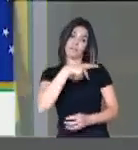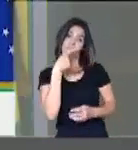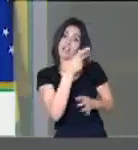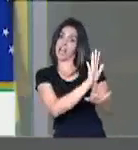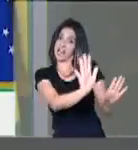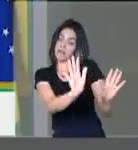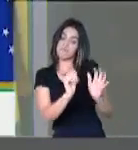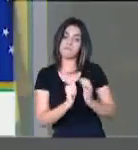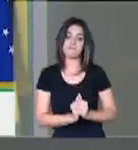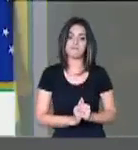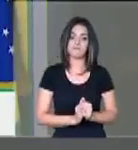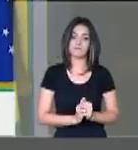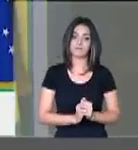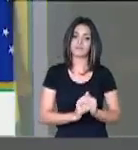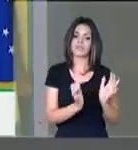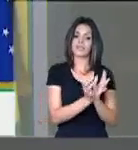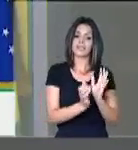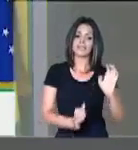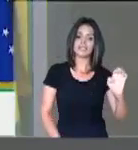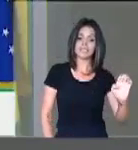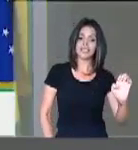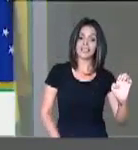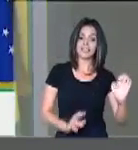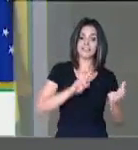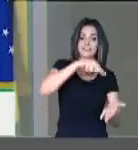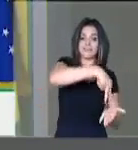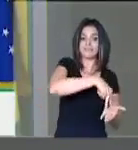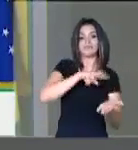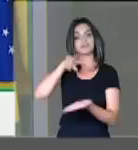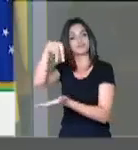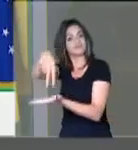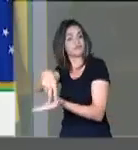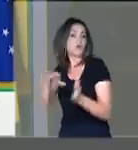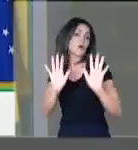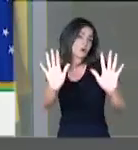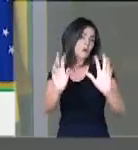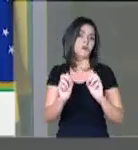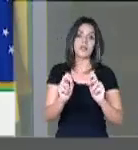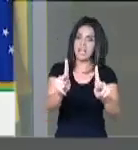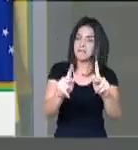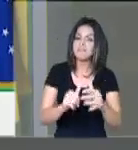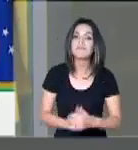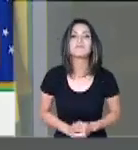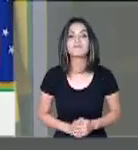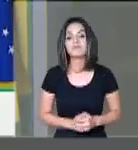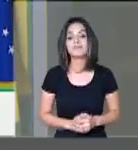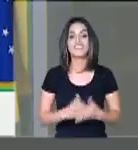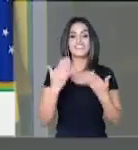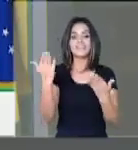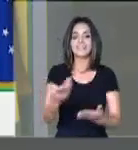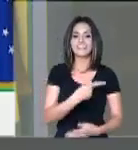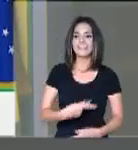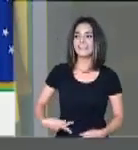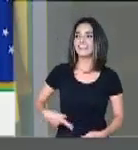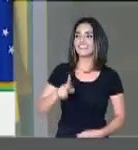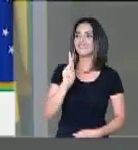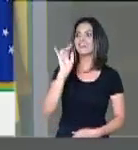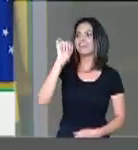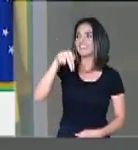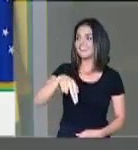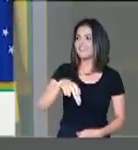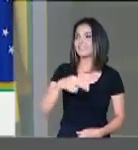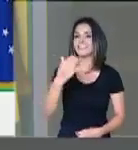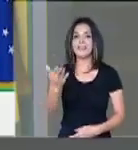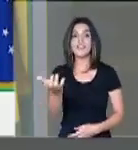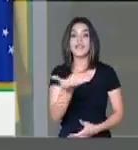vocês à esquerda está ocupando as duas tribunas presidente do im